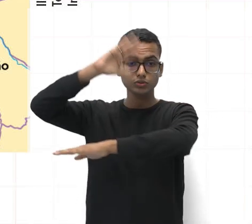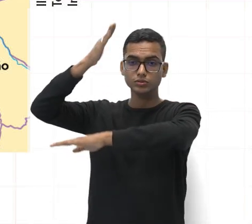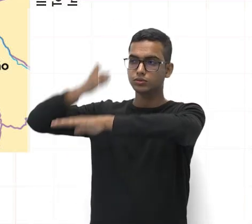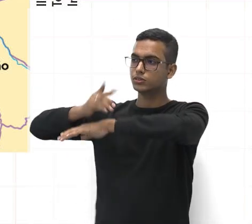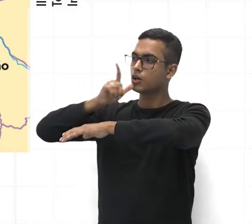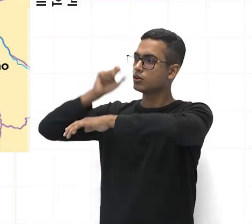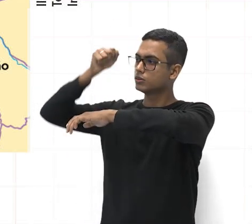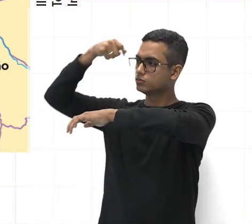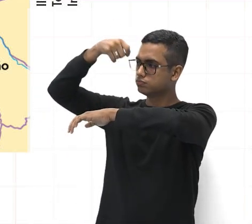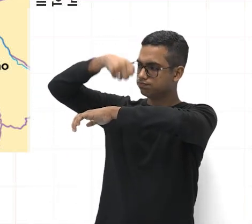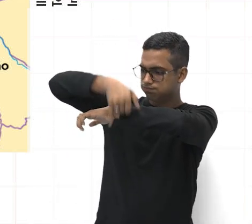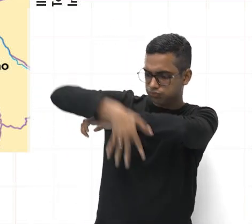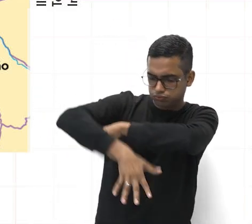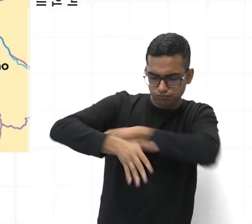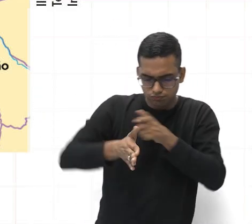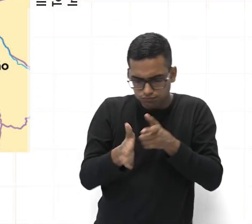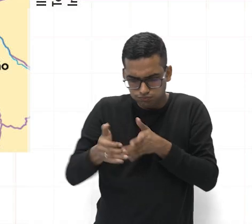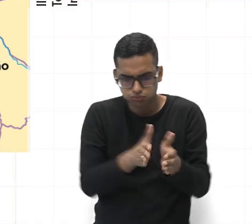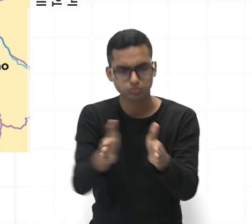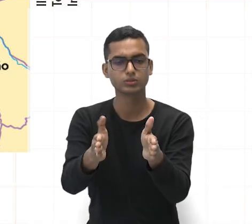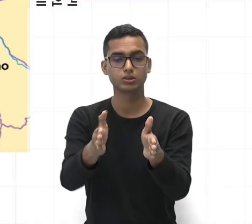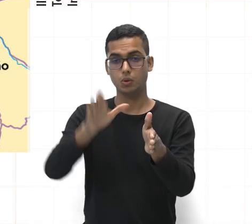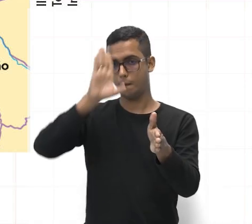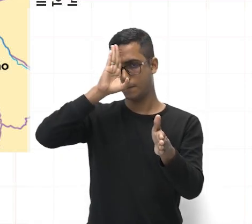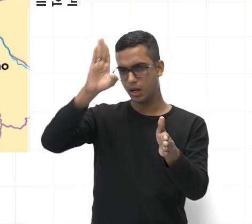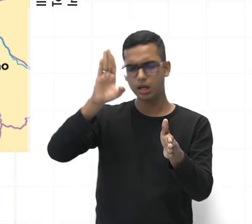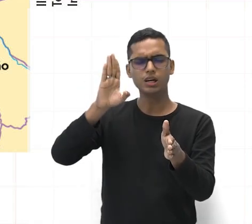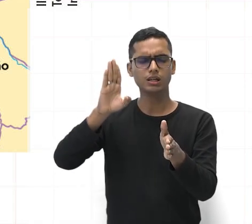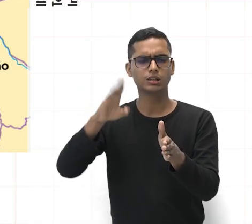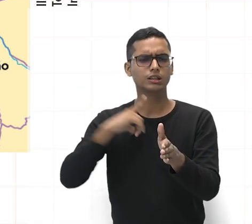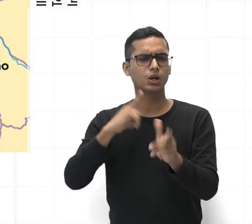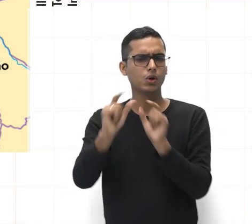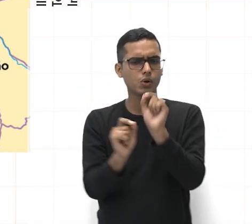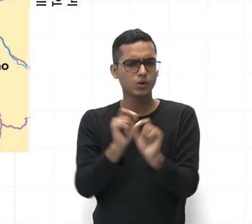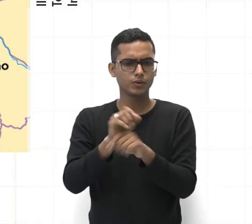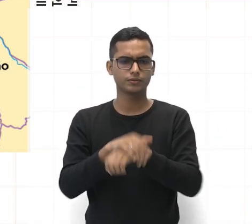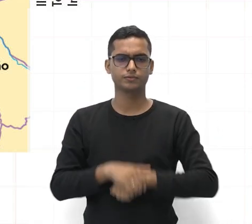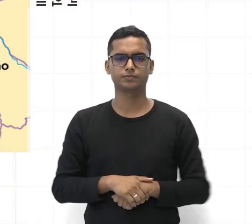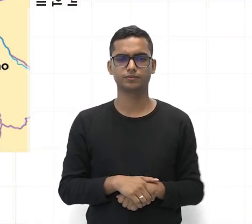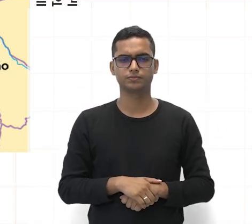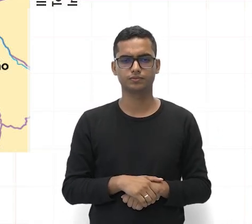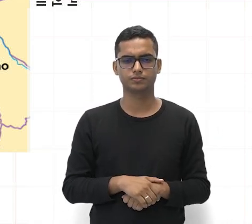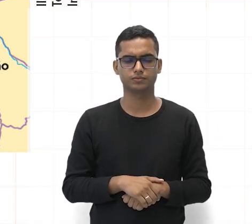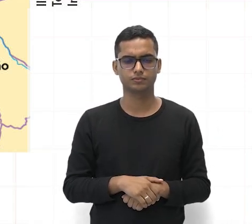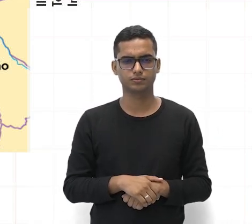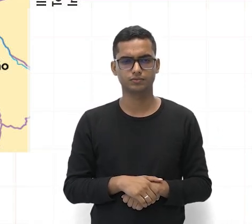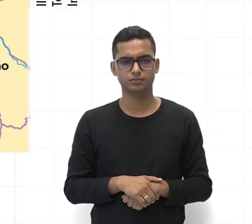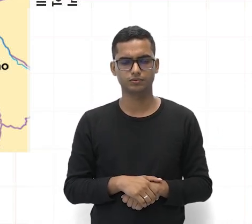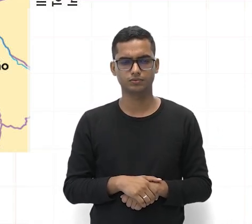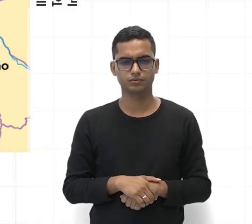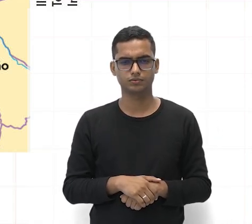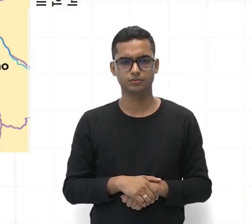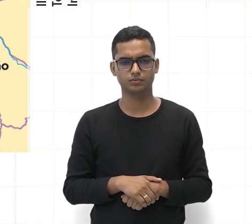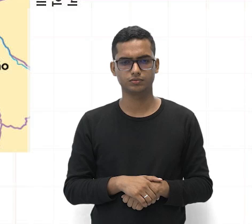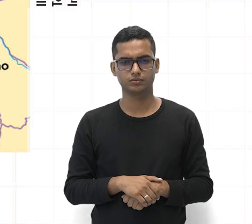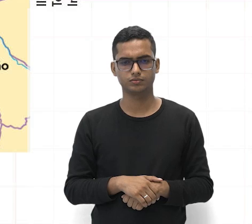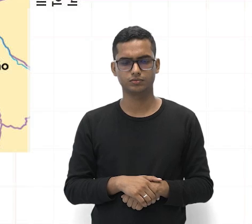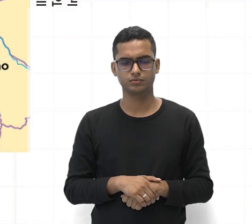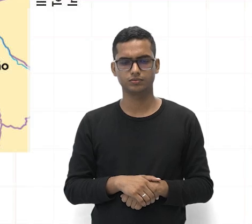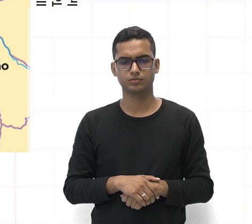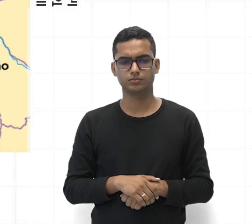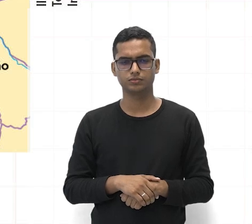ele deságua, ou que pode ser o seu rio principal, ele deságua, esse rio principal principal ele vai desaguar em um